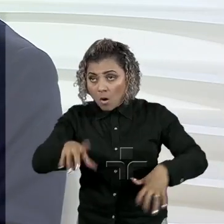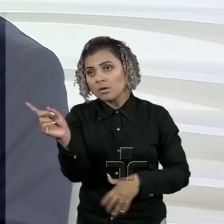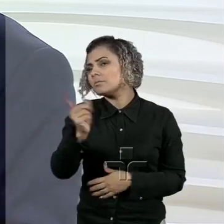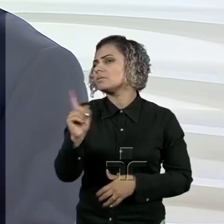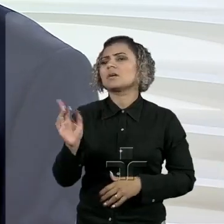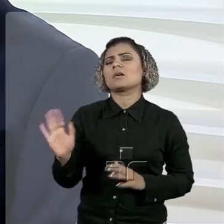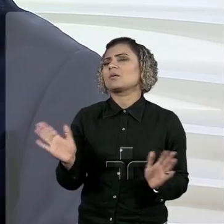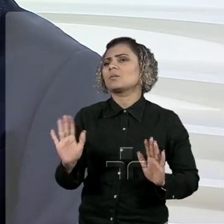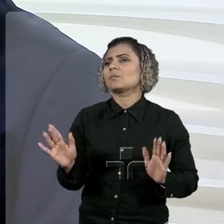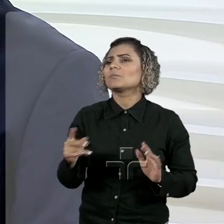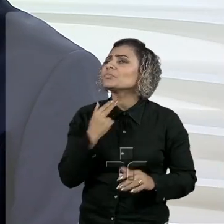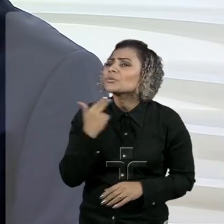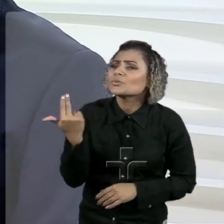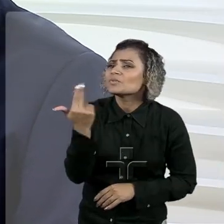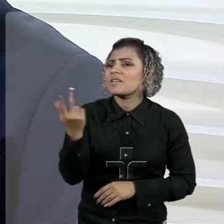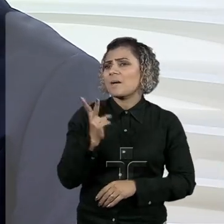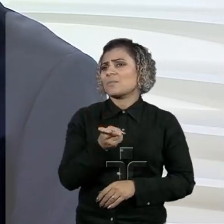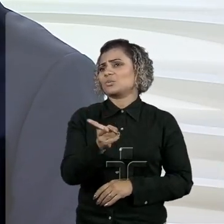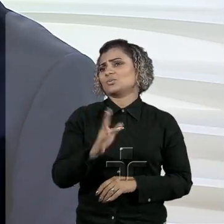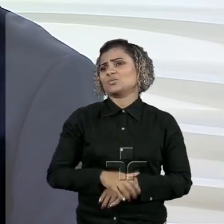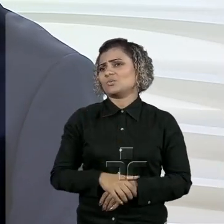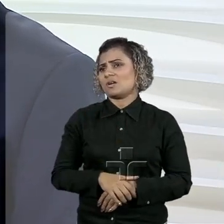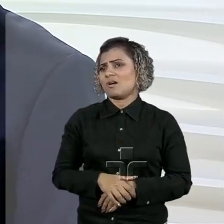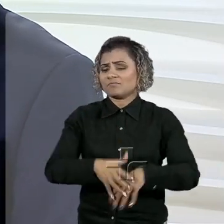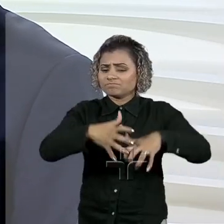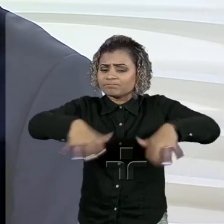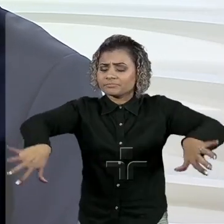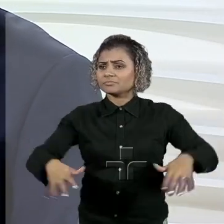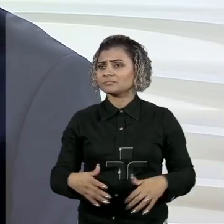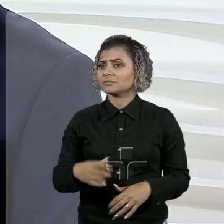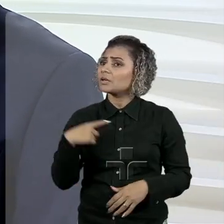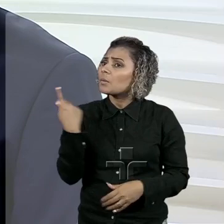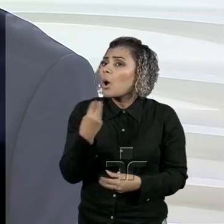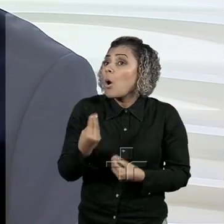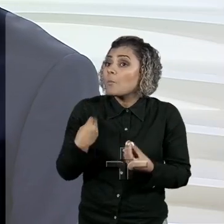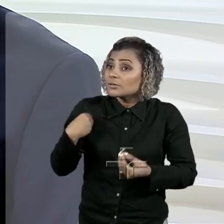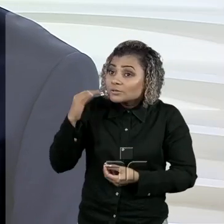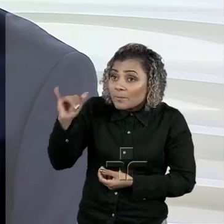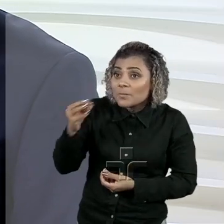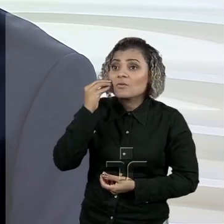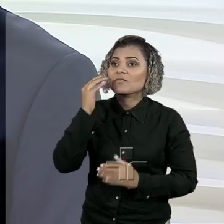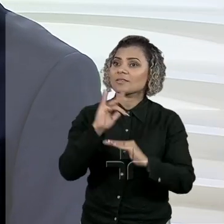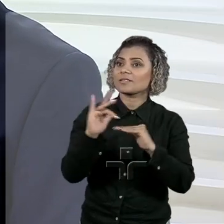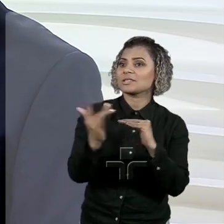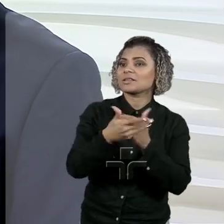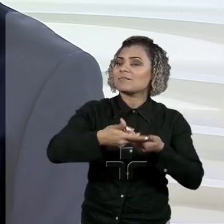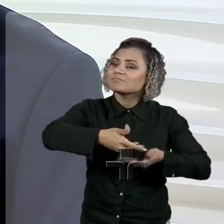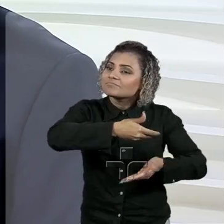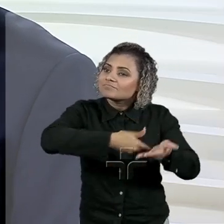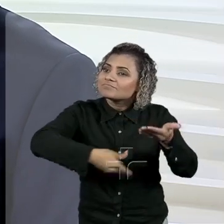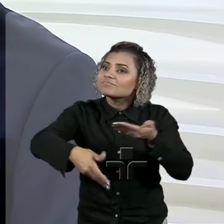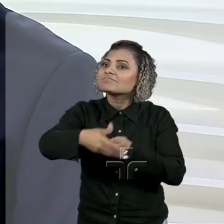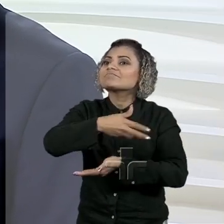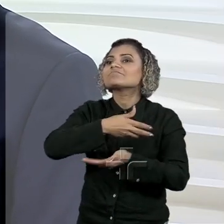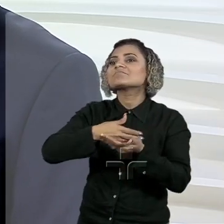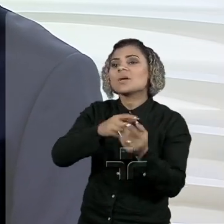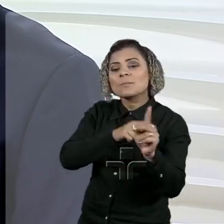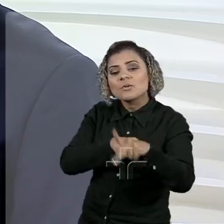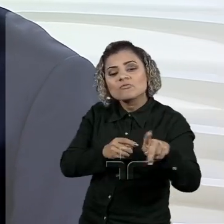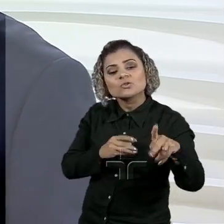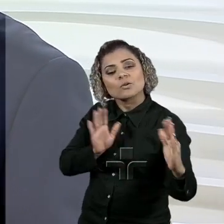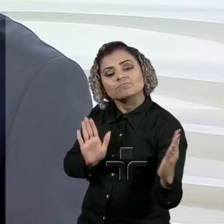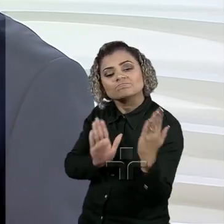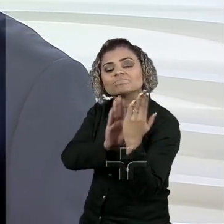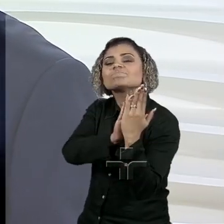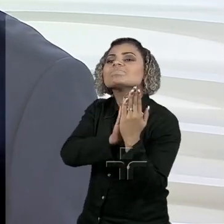fulano, não dá para a gente ficar nisso. Mas como que a gente aproveita cada vez mais as redes sociais para ouvir o professor, para chegar perto desse profissional